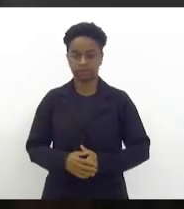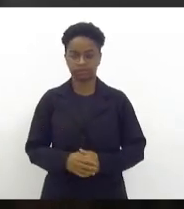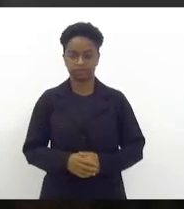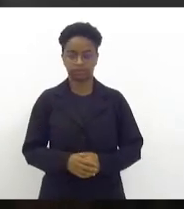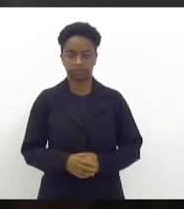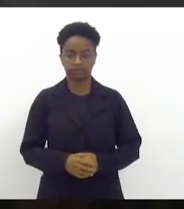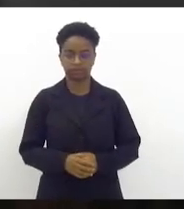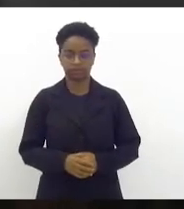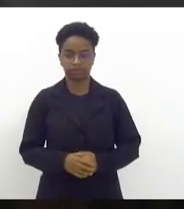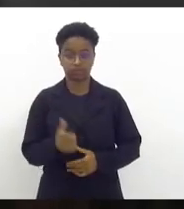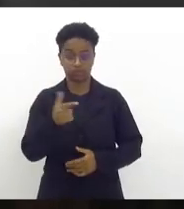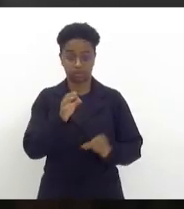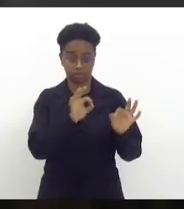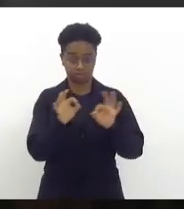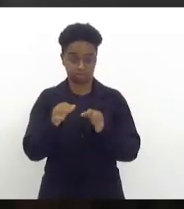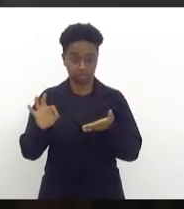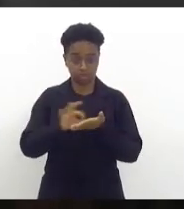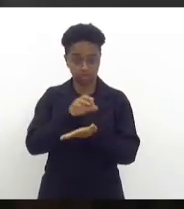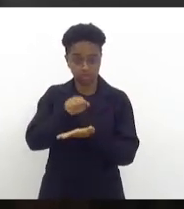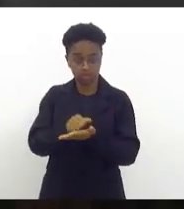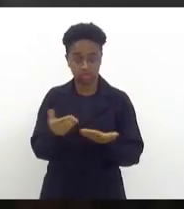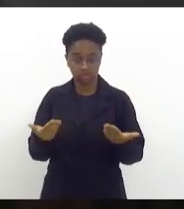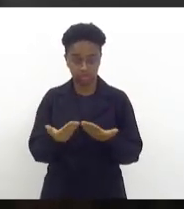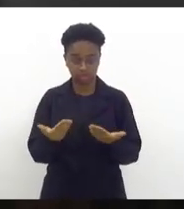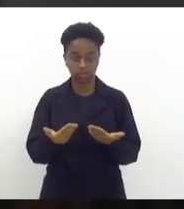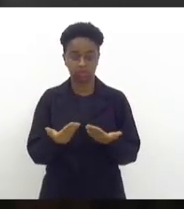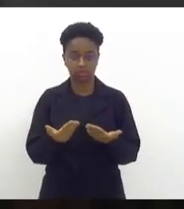Deus. Não havendo mais orador